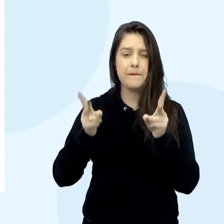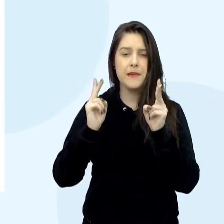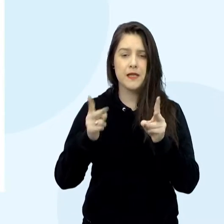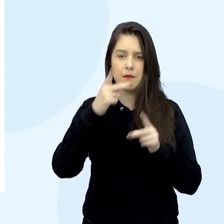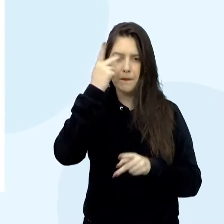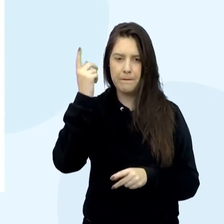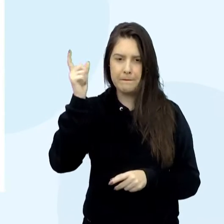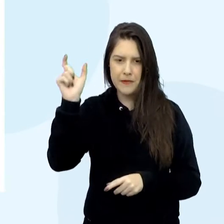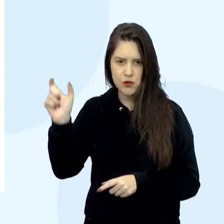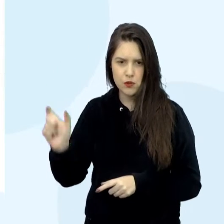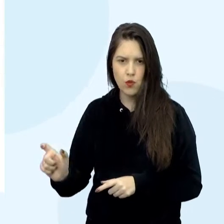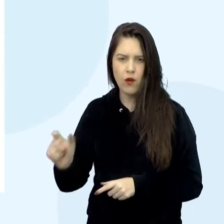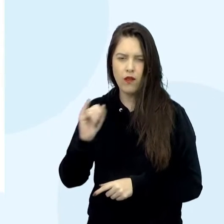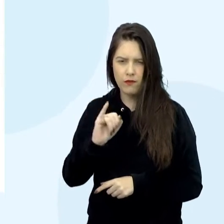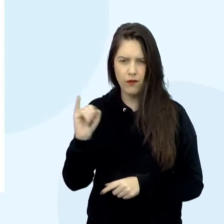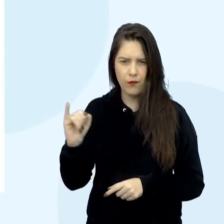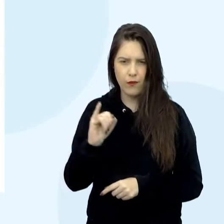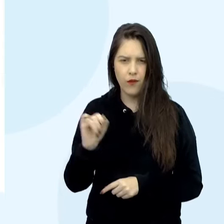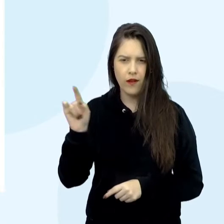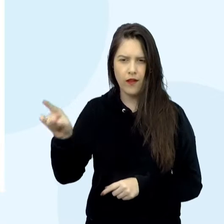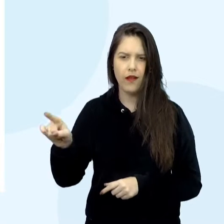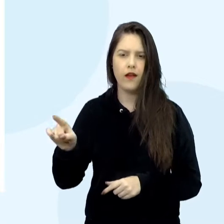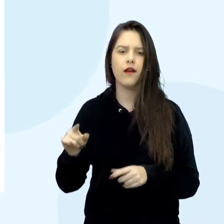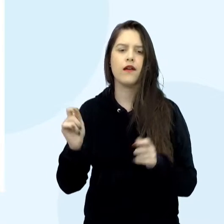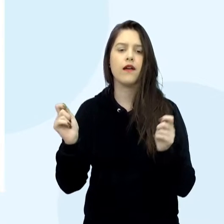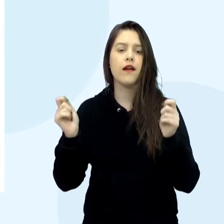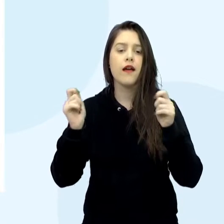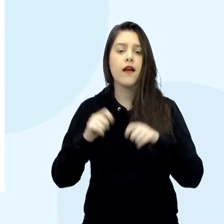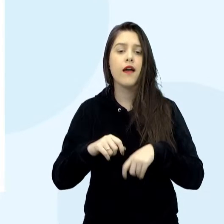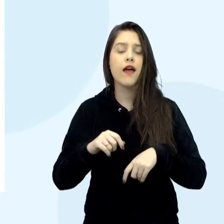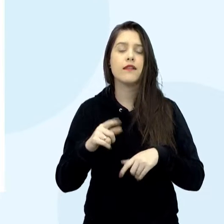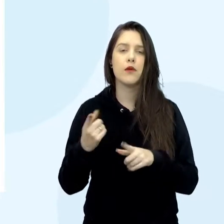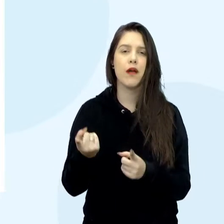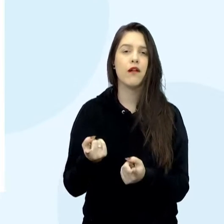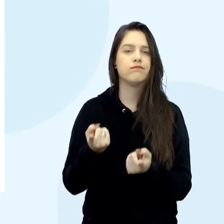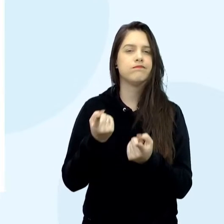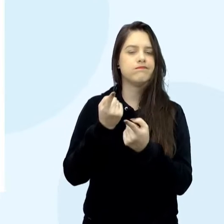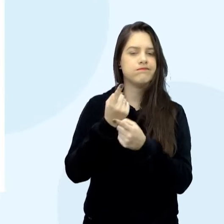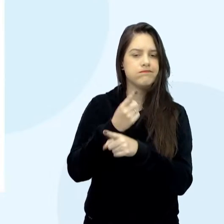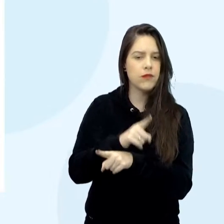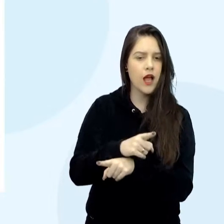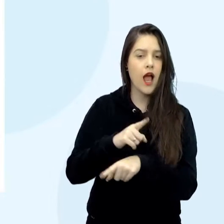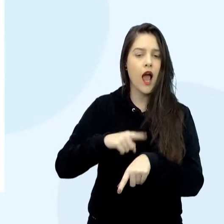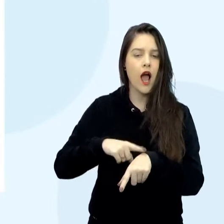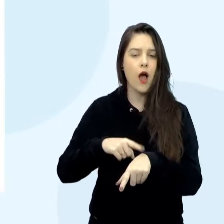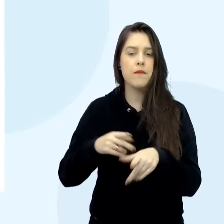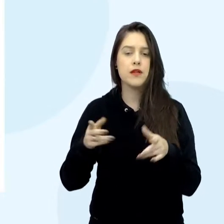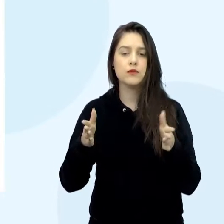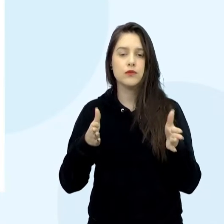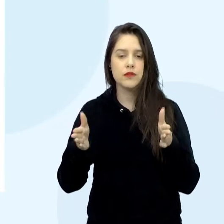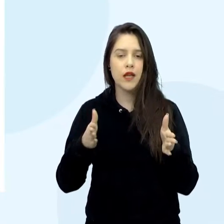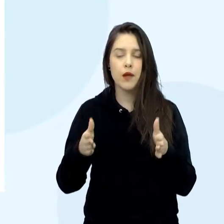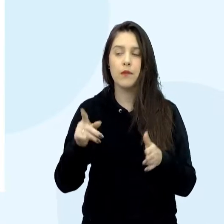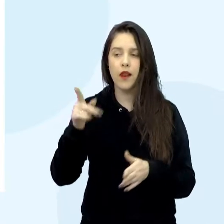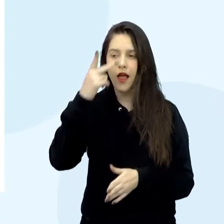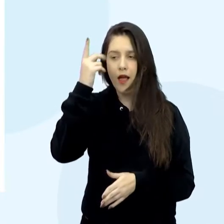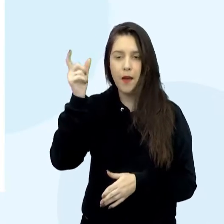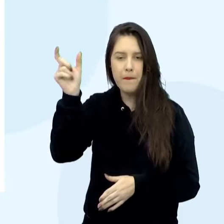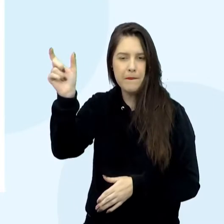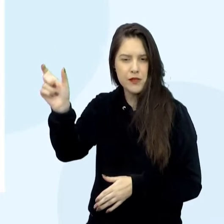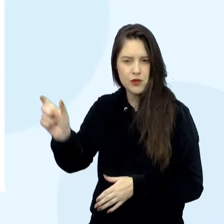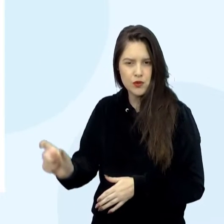dessa categoria. Assim, há uma controvérsia. Ao mesmo tempo que a emissora faz